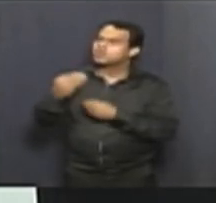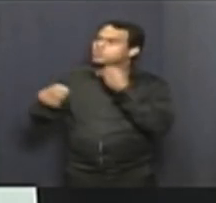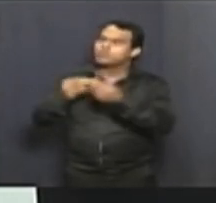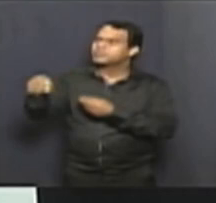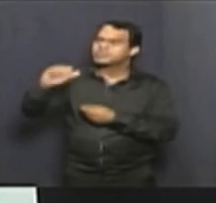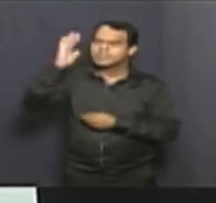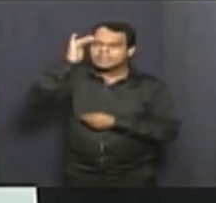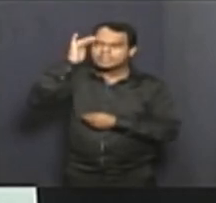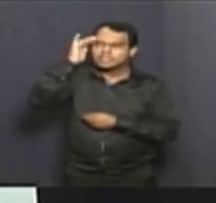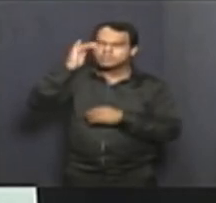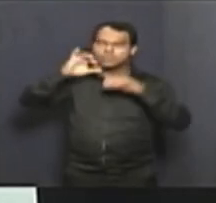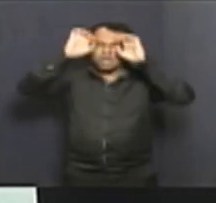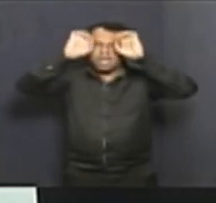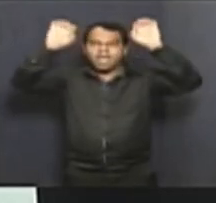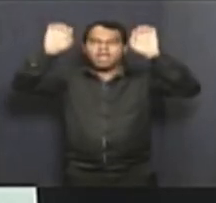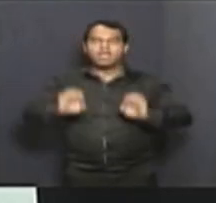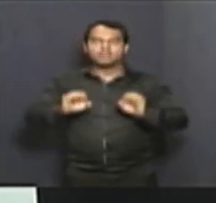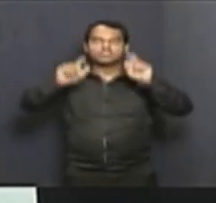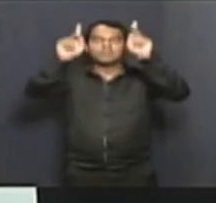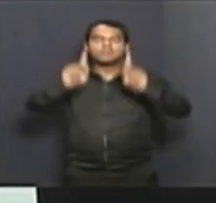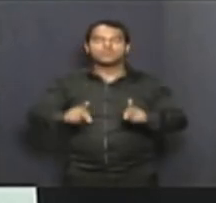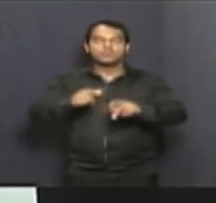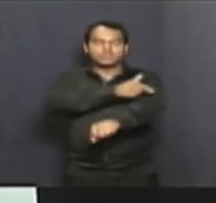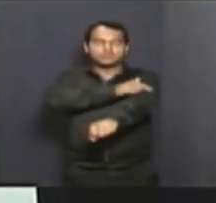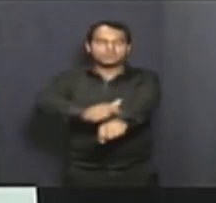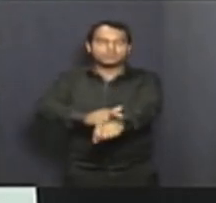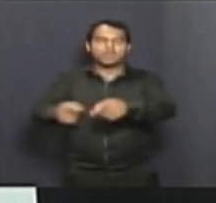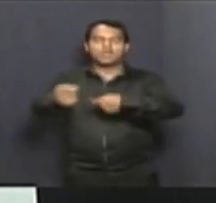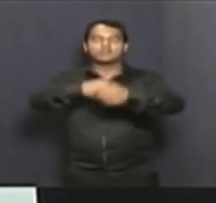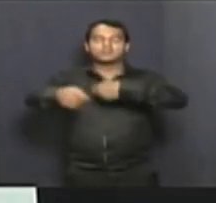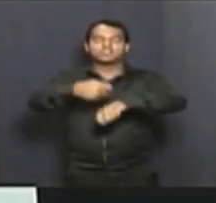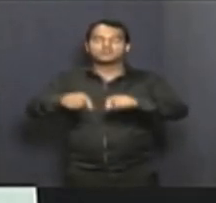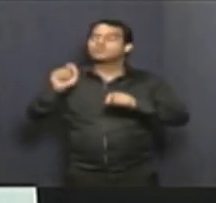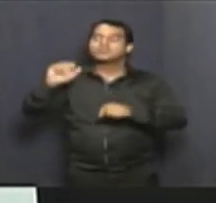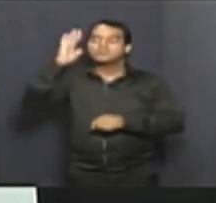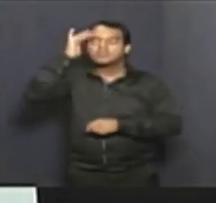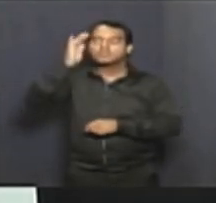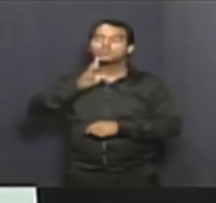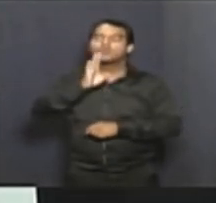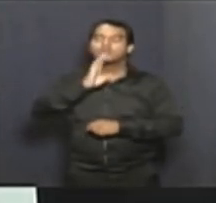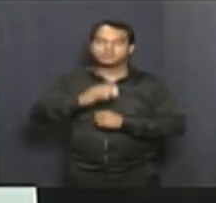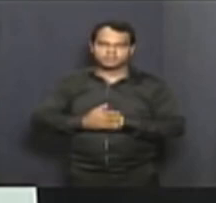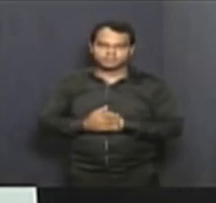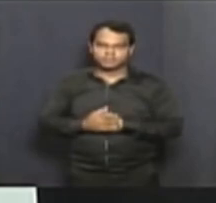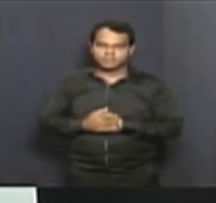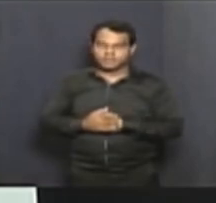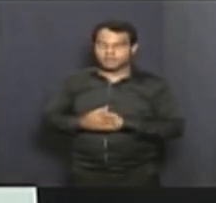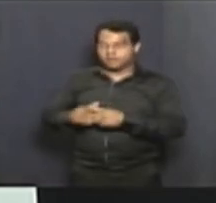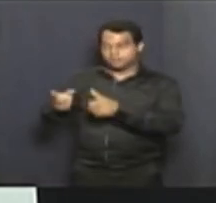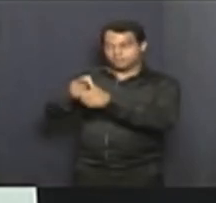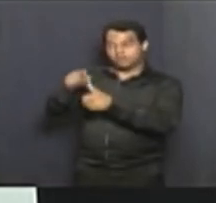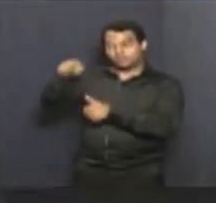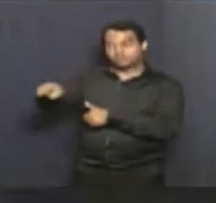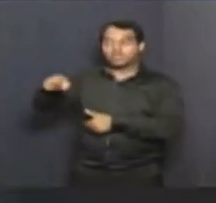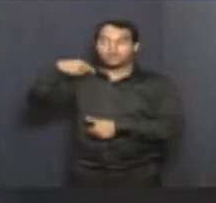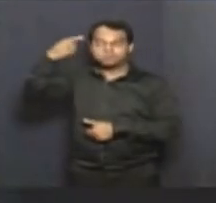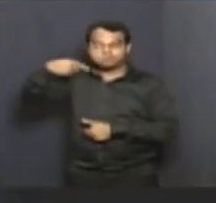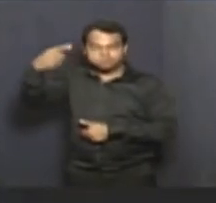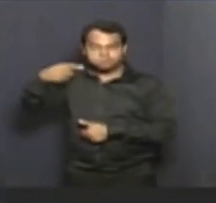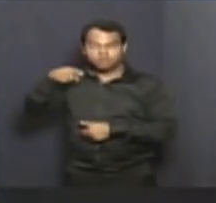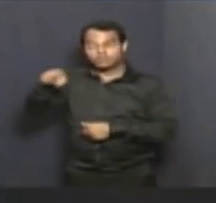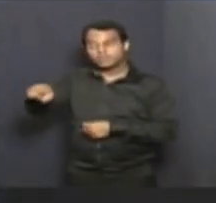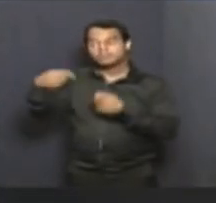por ética pública e moralidade administrativa primeiro que você como advogado devia